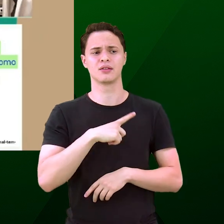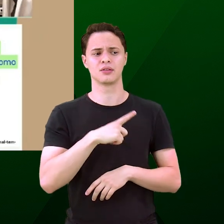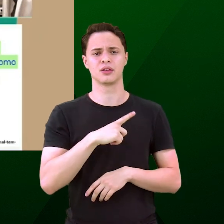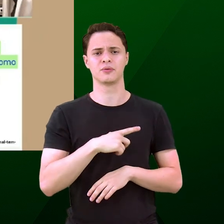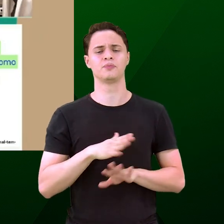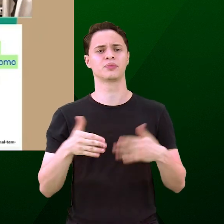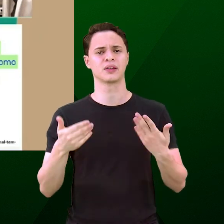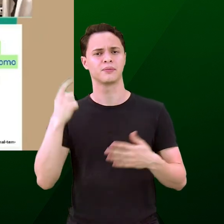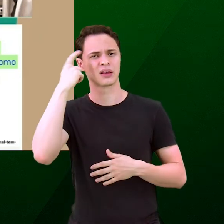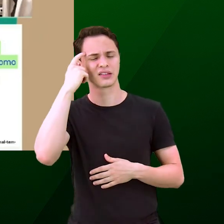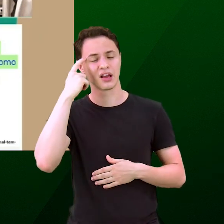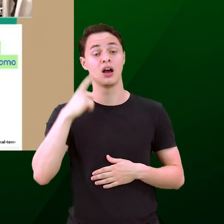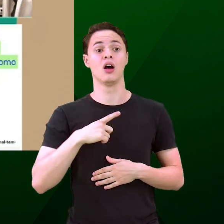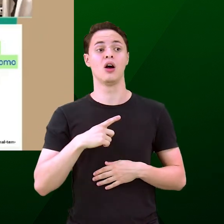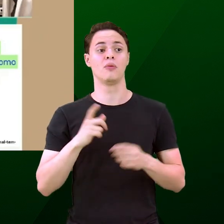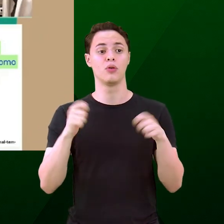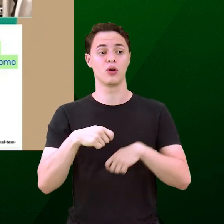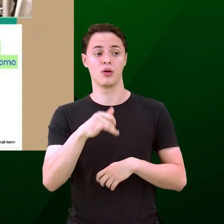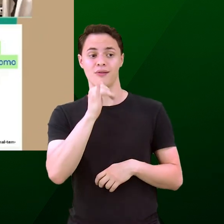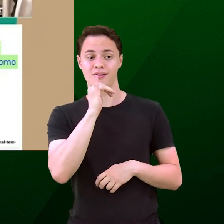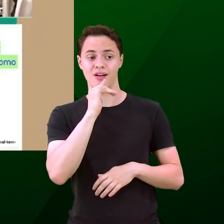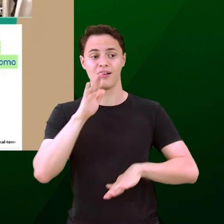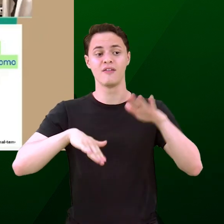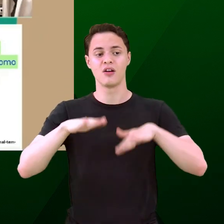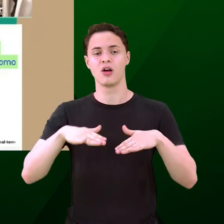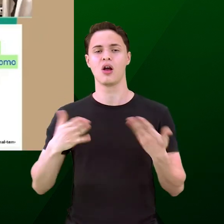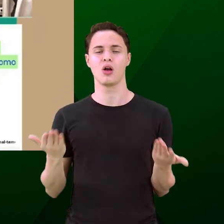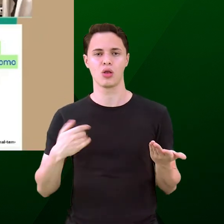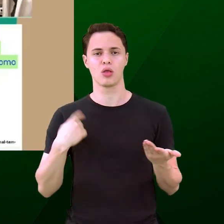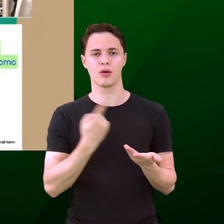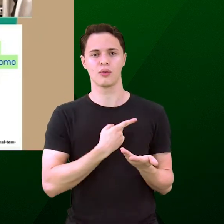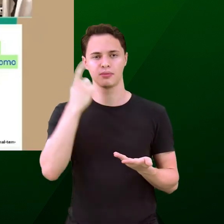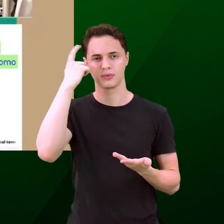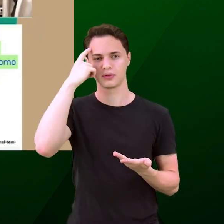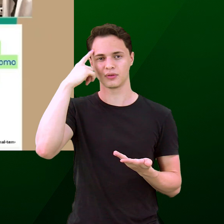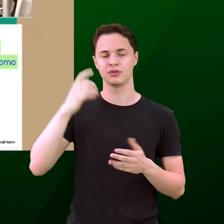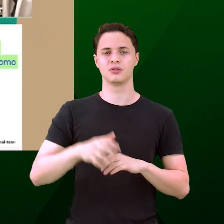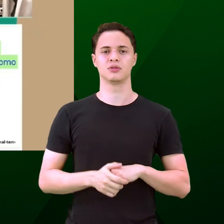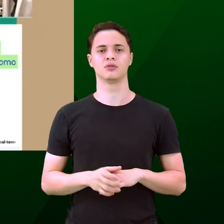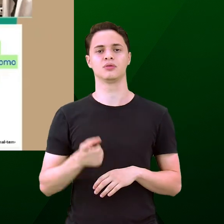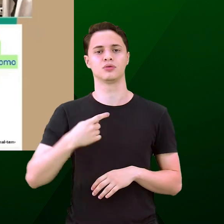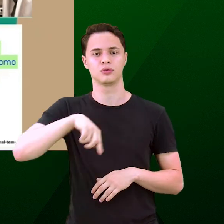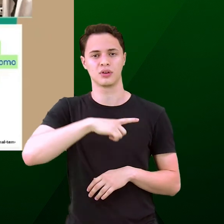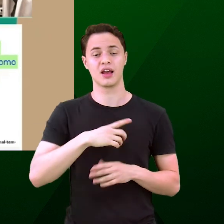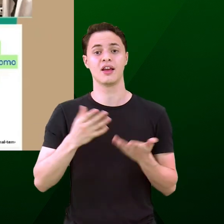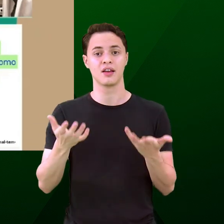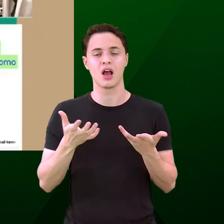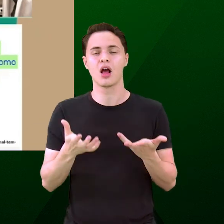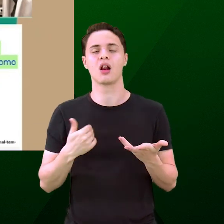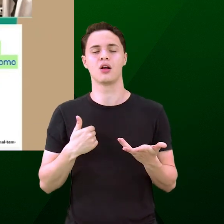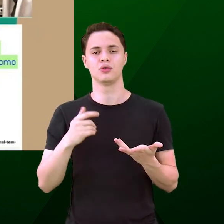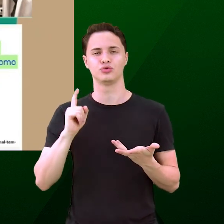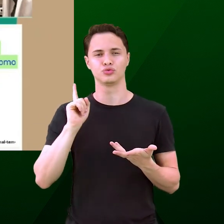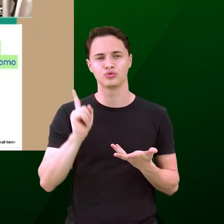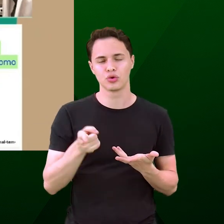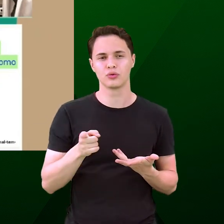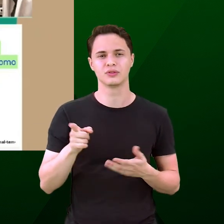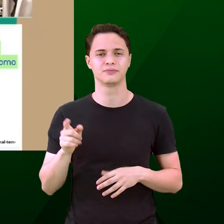tá correndo e não tem onde pegar água, né? Acontece isso também, essa toda a estrutura, por isso que surgiram também as assessorias esportivas, não